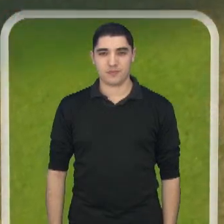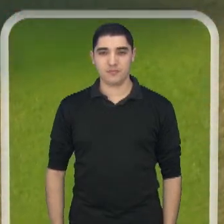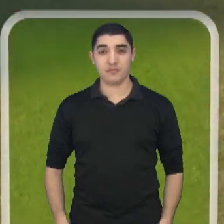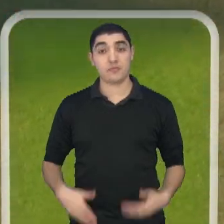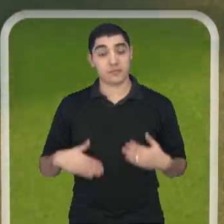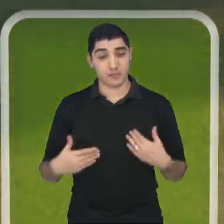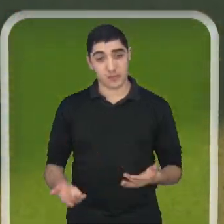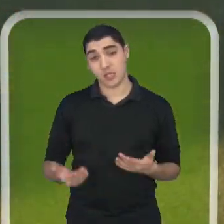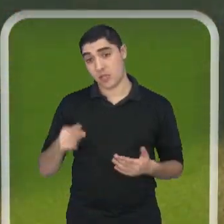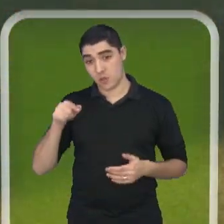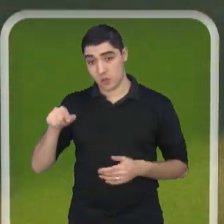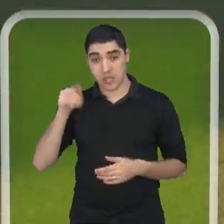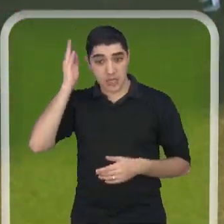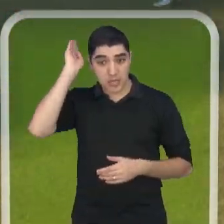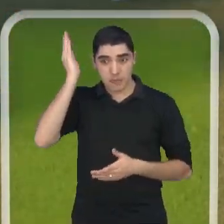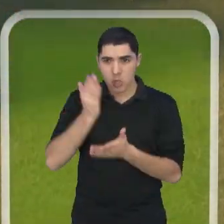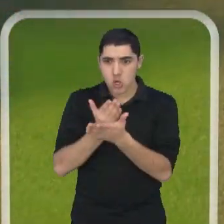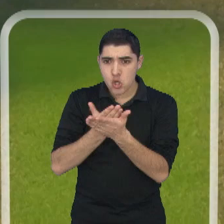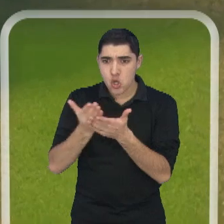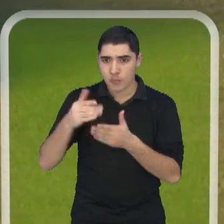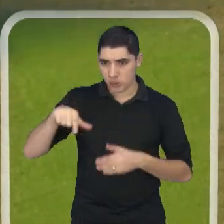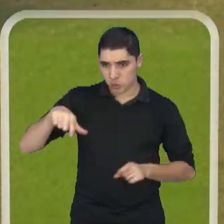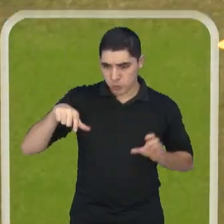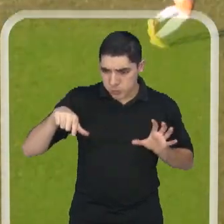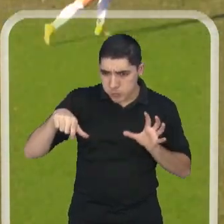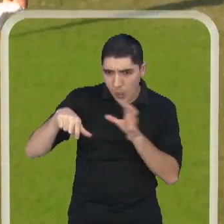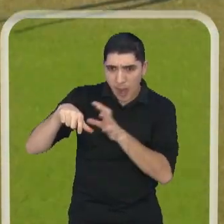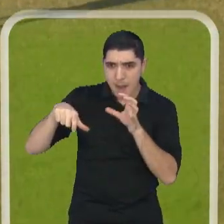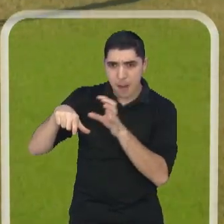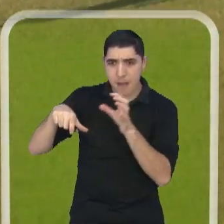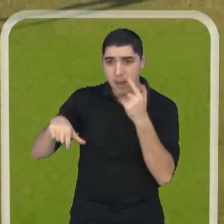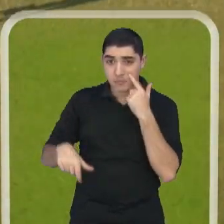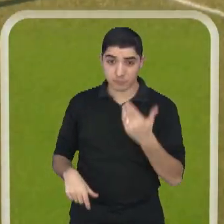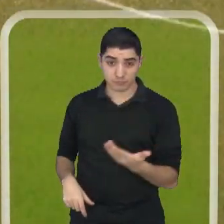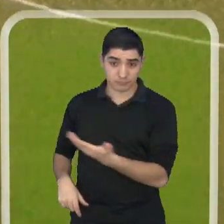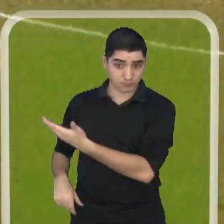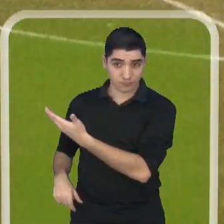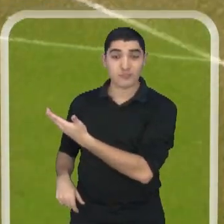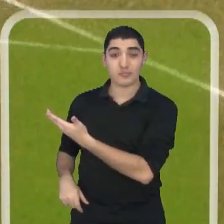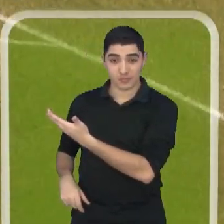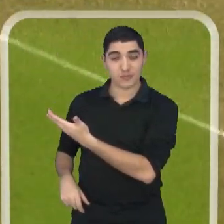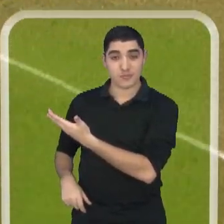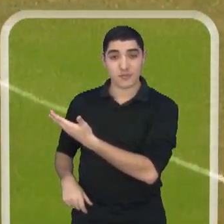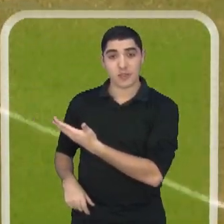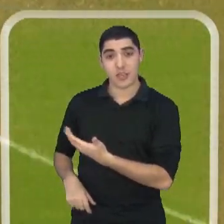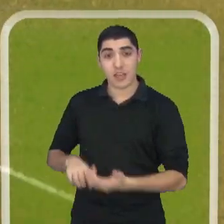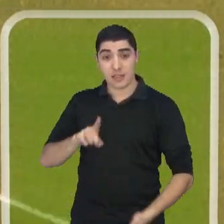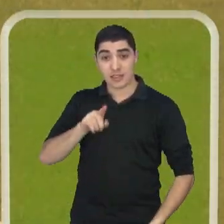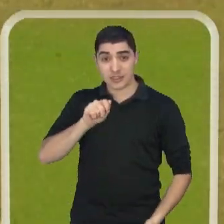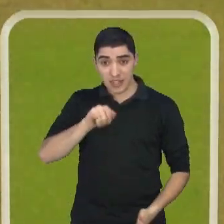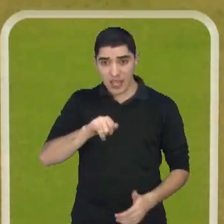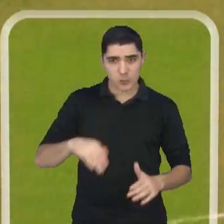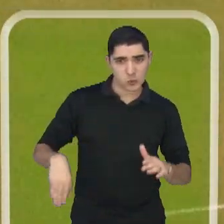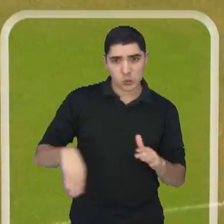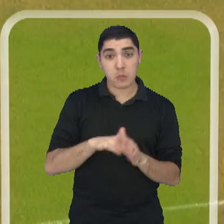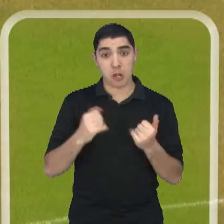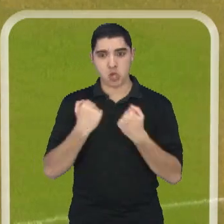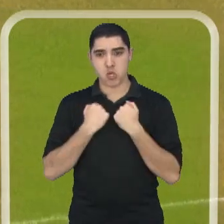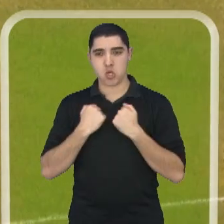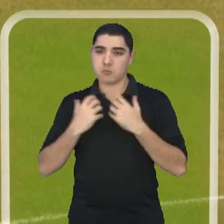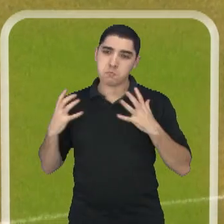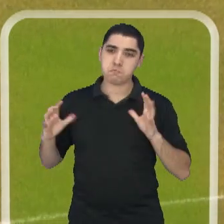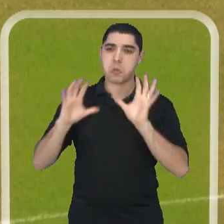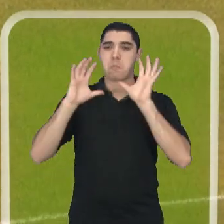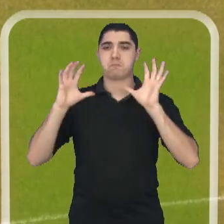Após o gol, o Taubaté se lançou para cima em busca da virada. Neste lance, Dai saiu na cara da goleira Zani, mas finalizou